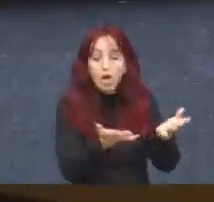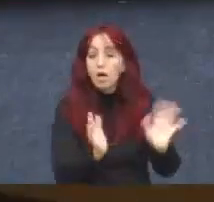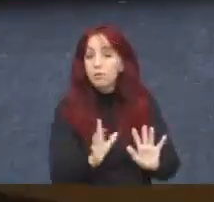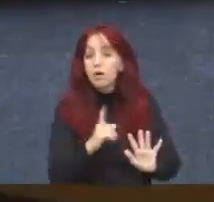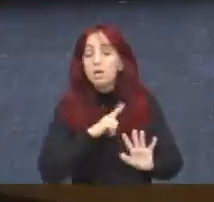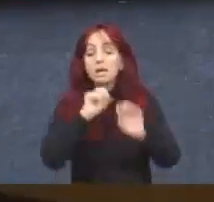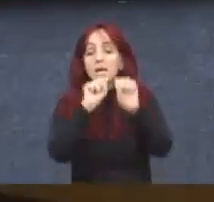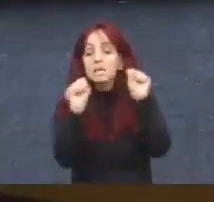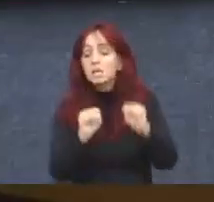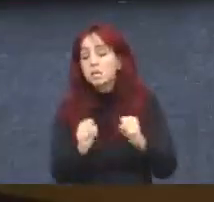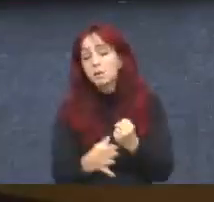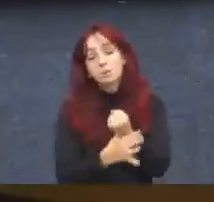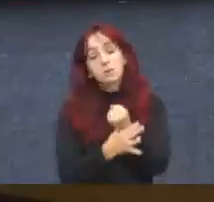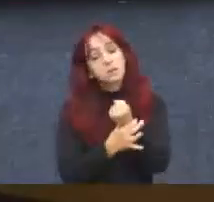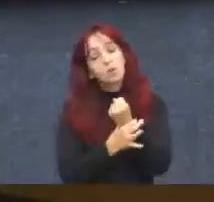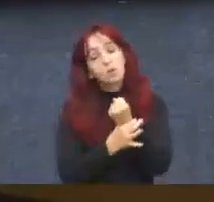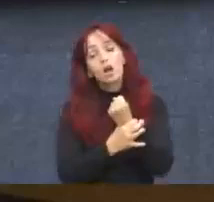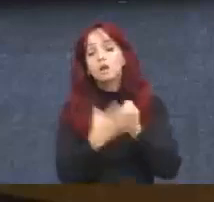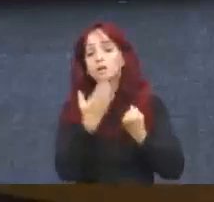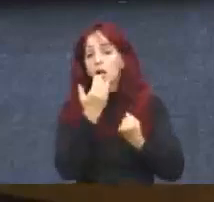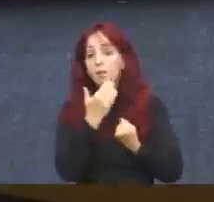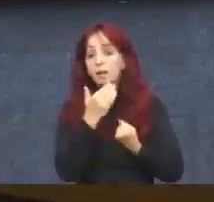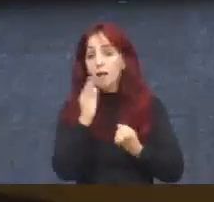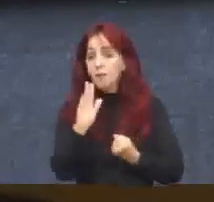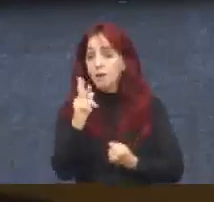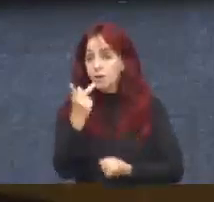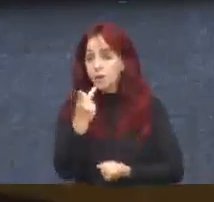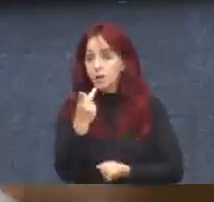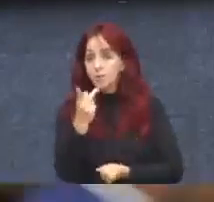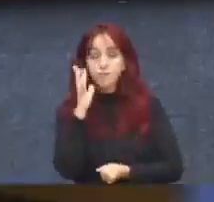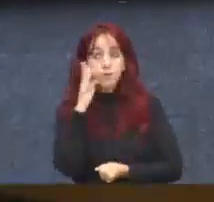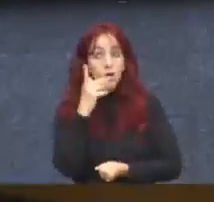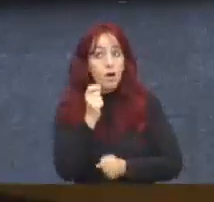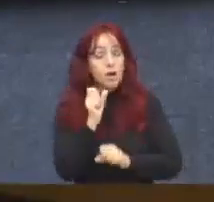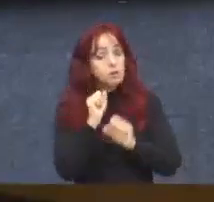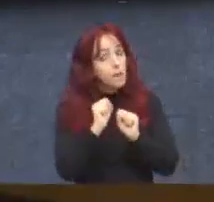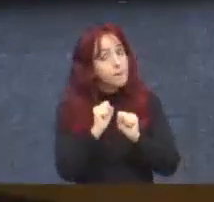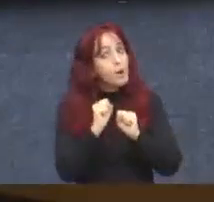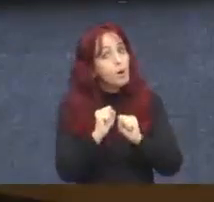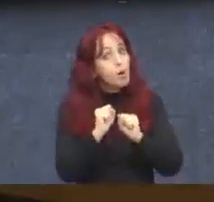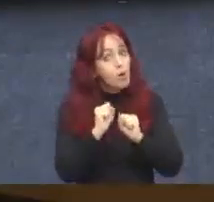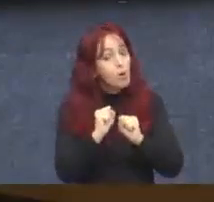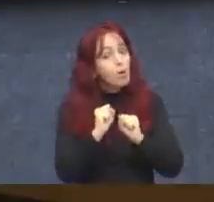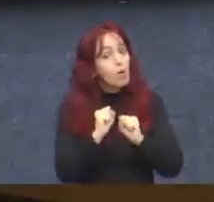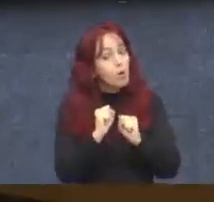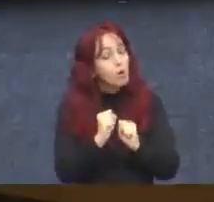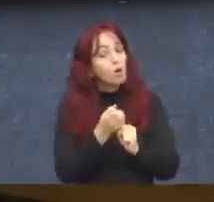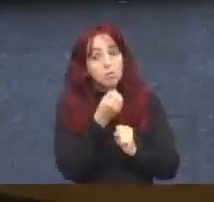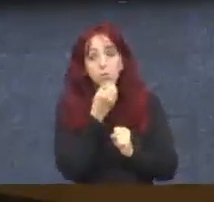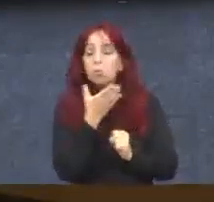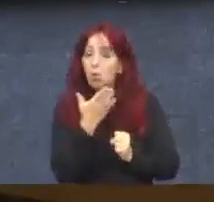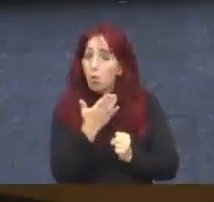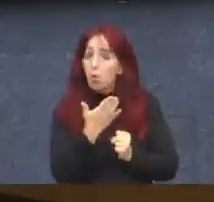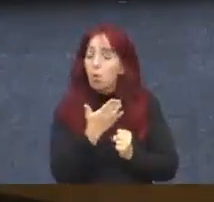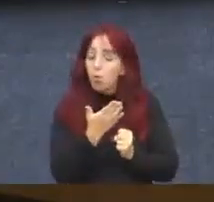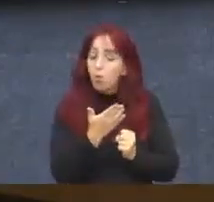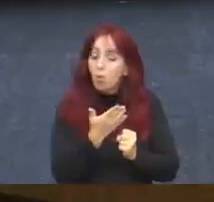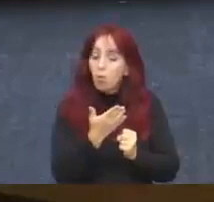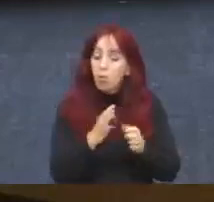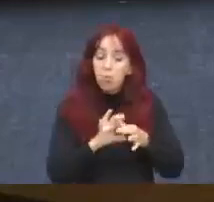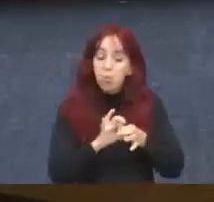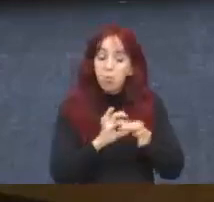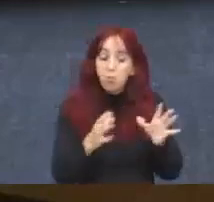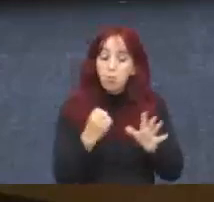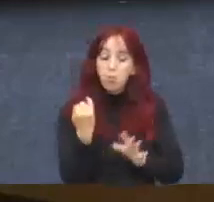de segurança alimentar na nossa cidade que eu acho que pode contribuir para essa boa iniciativa. É uma iniciativa